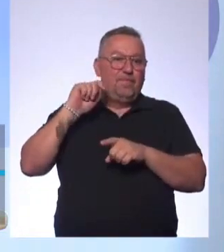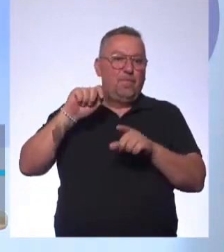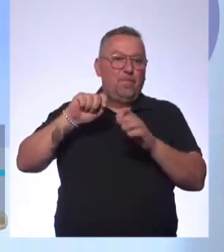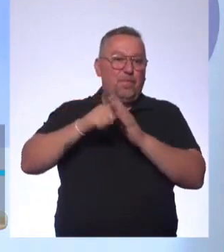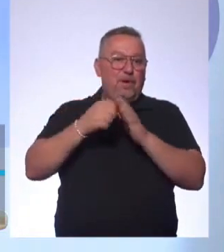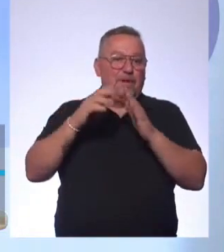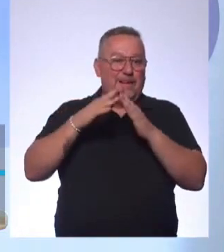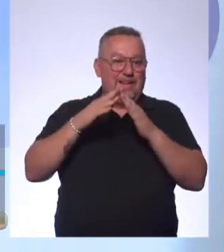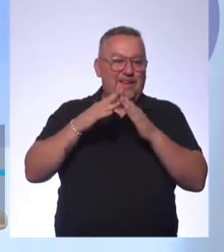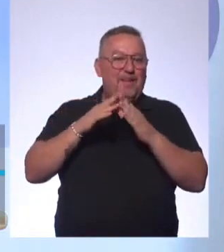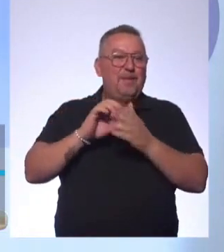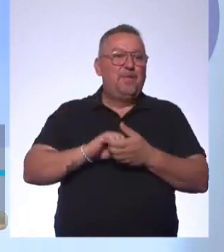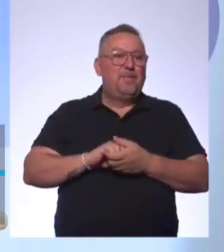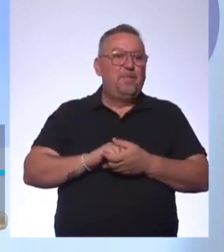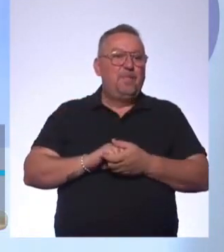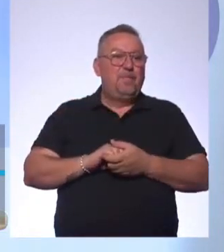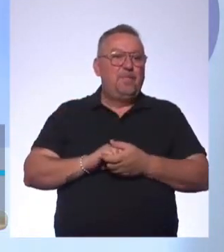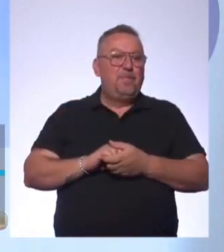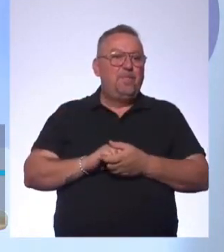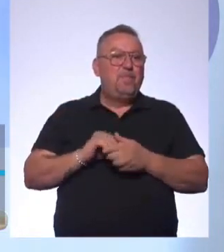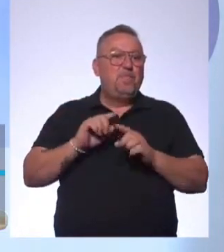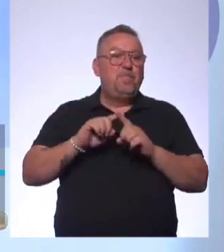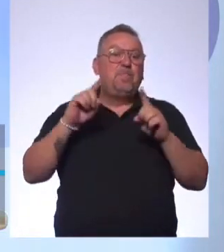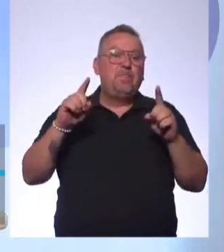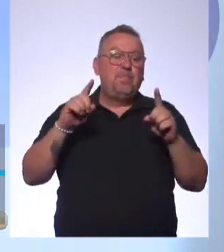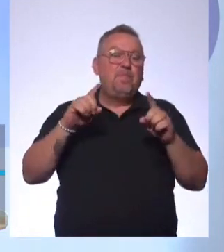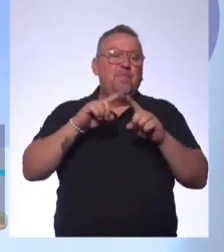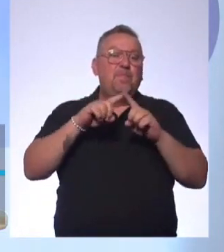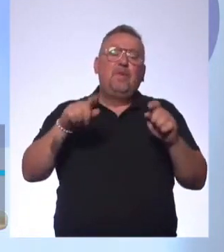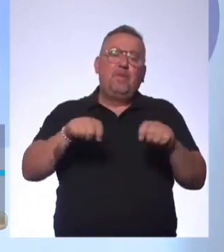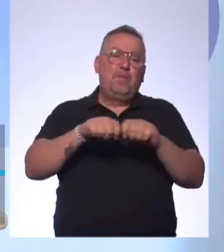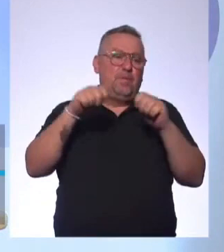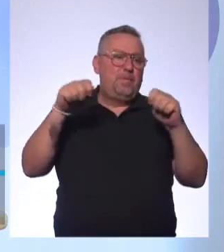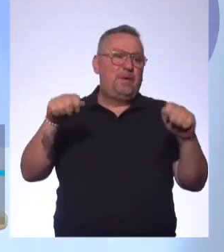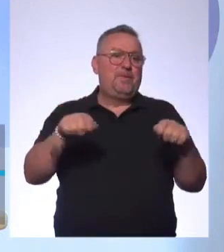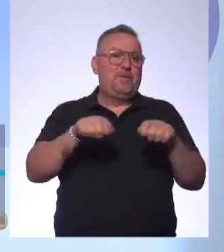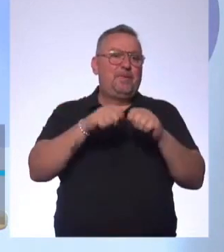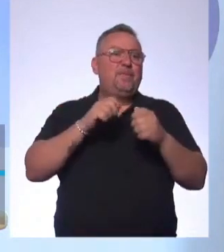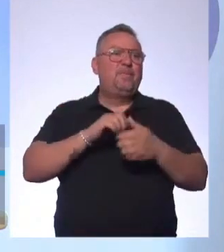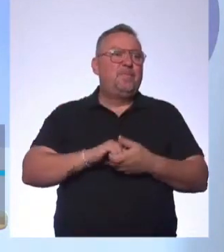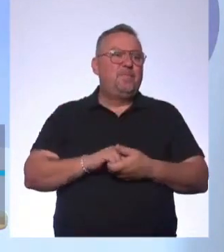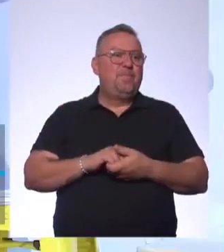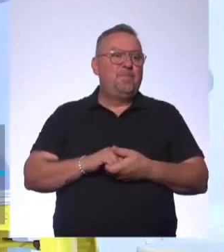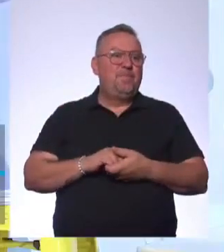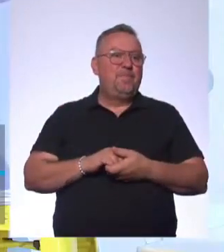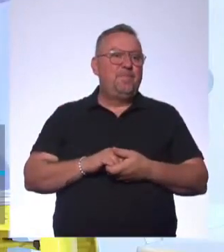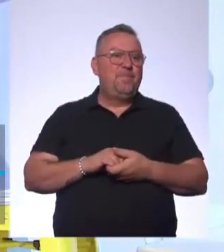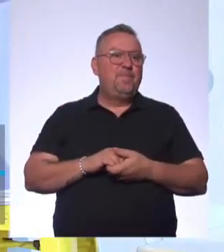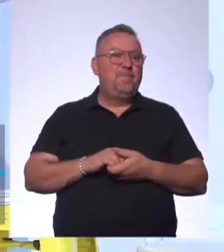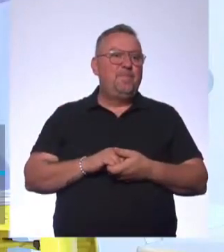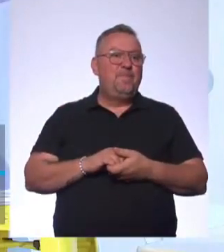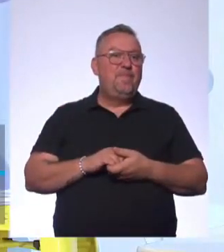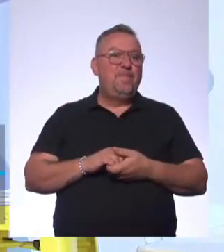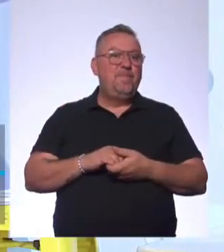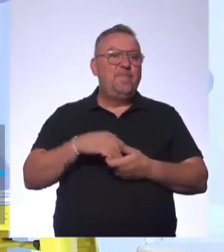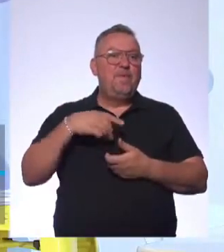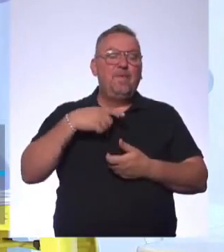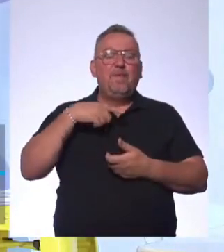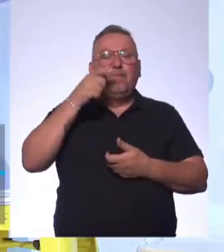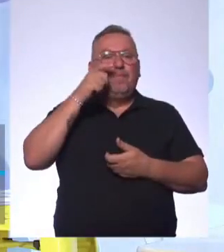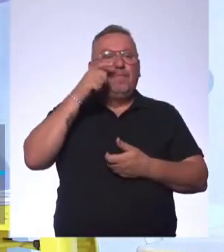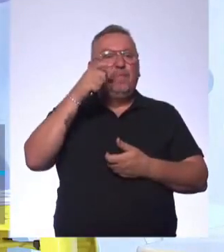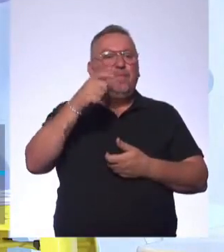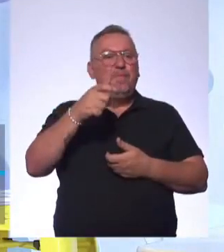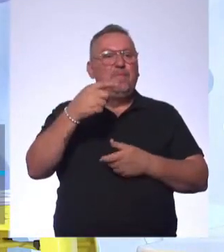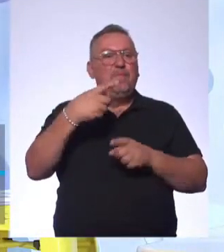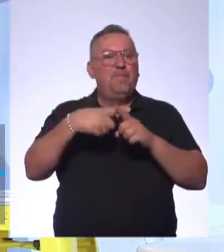casa. E, enfim, mais uma superstição, não é mesmo? Sim. Isso é extremamente interessante, né?